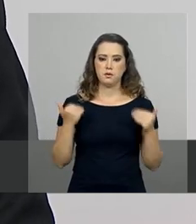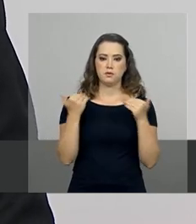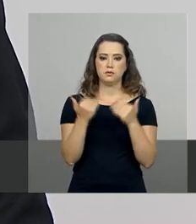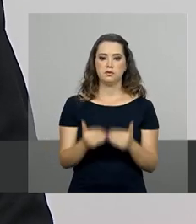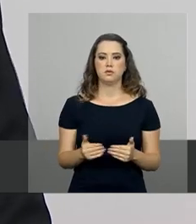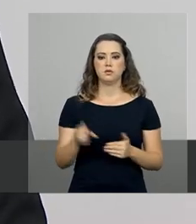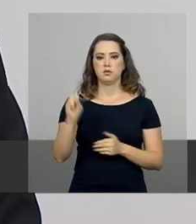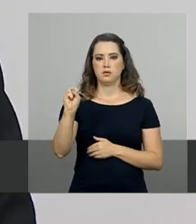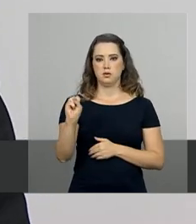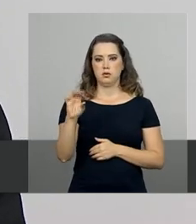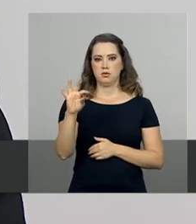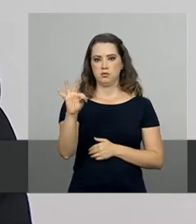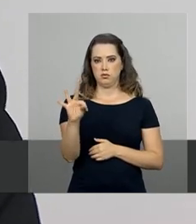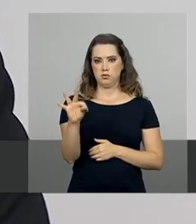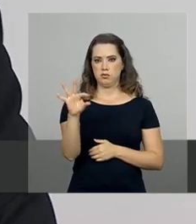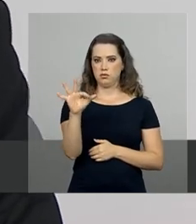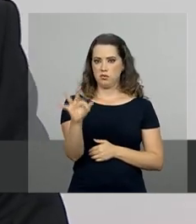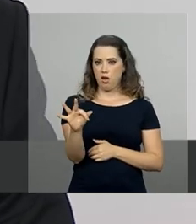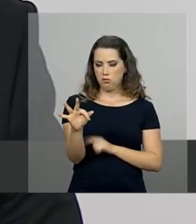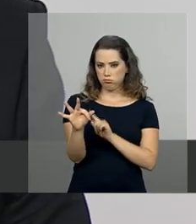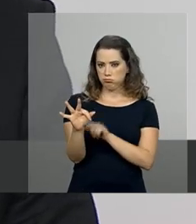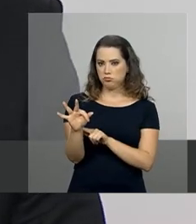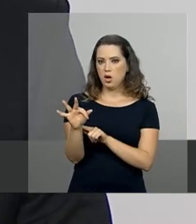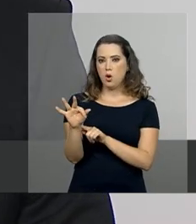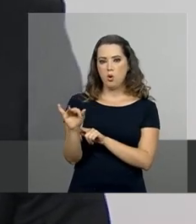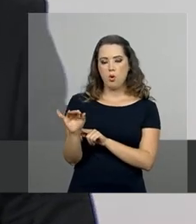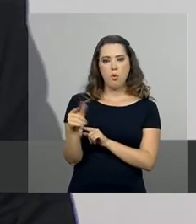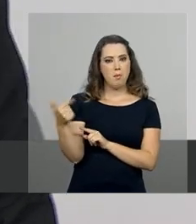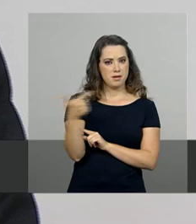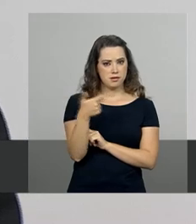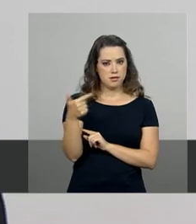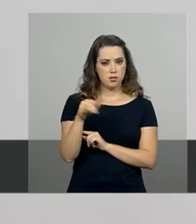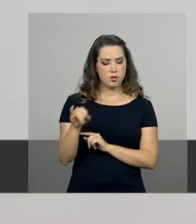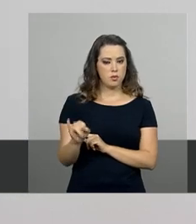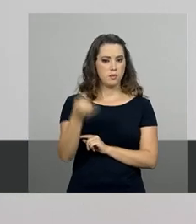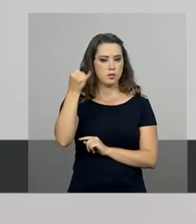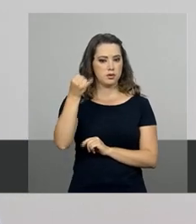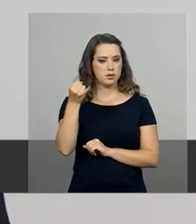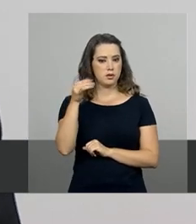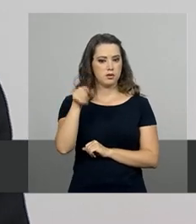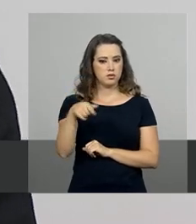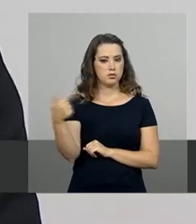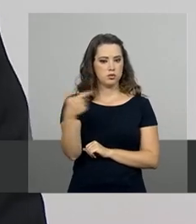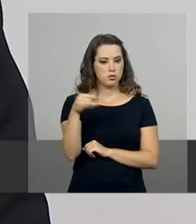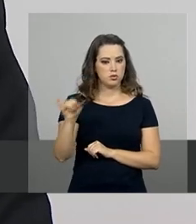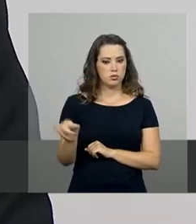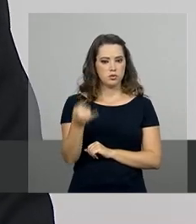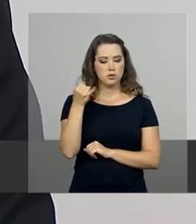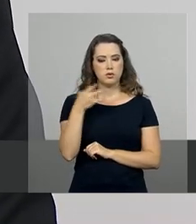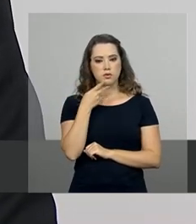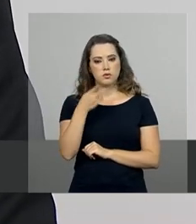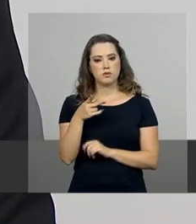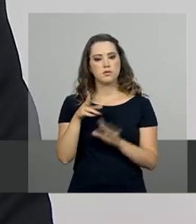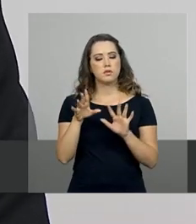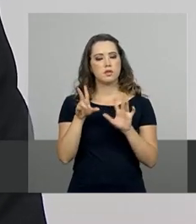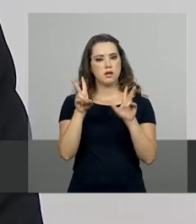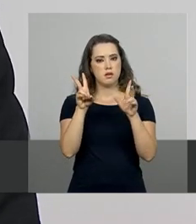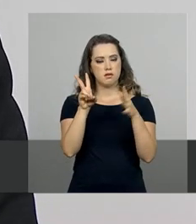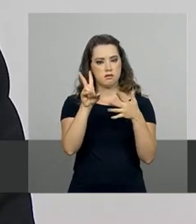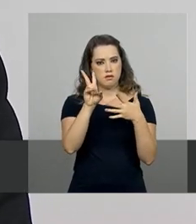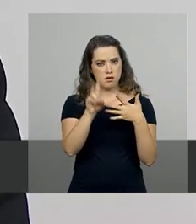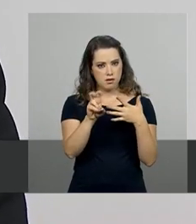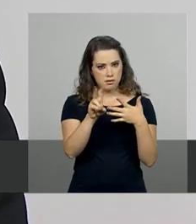tribunal federal de uma segunda oportunidade uma segunda oportunidade de tratar deste tema porque